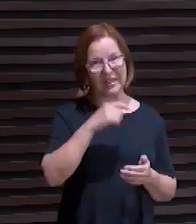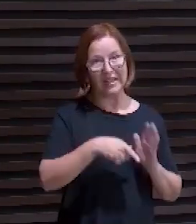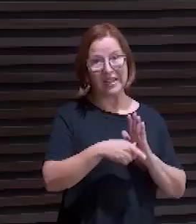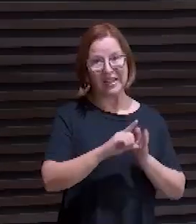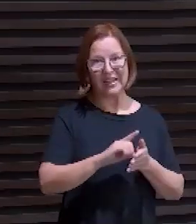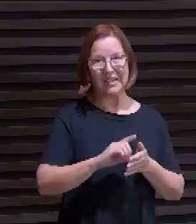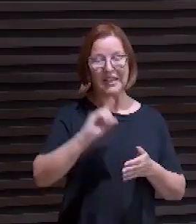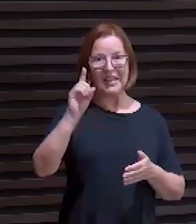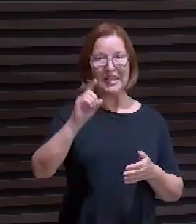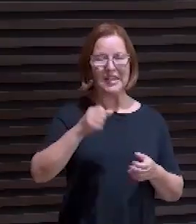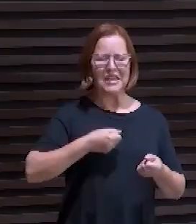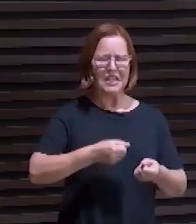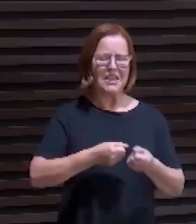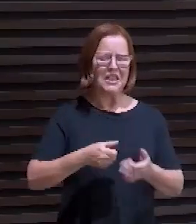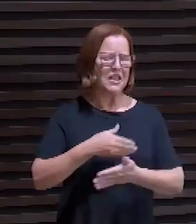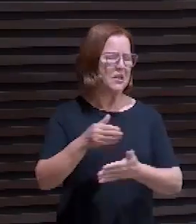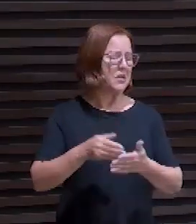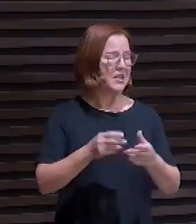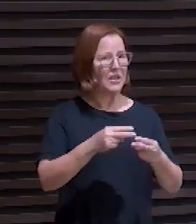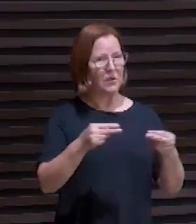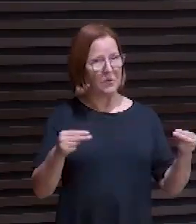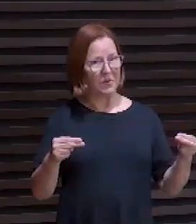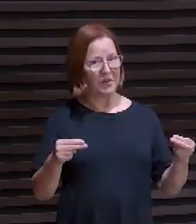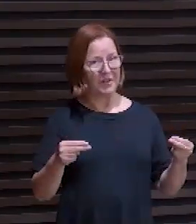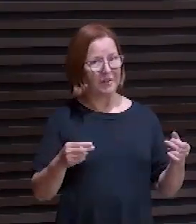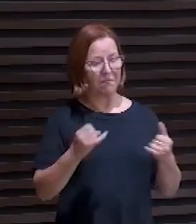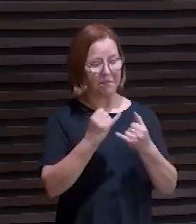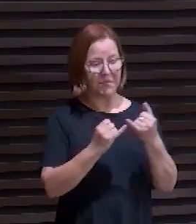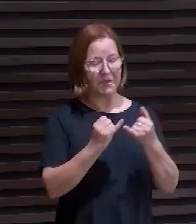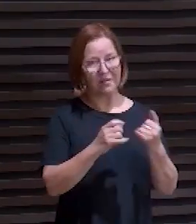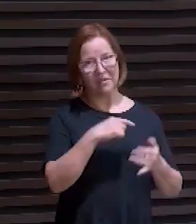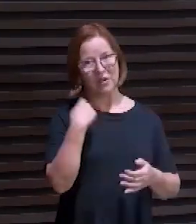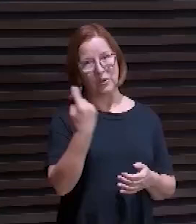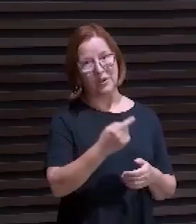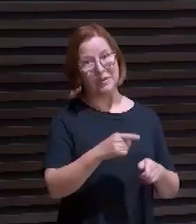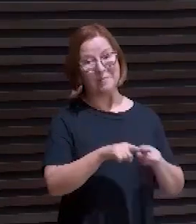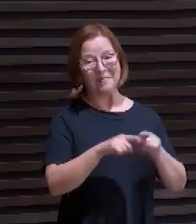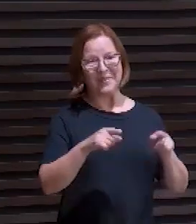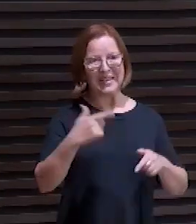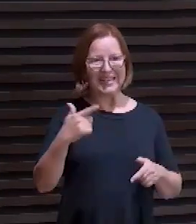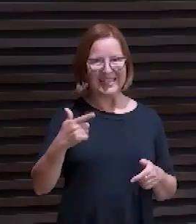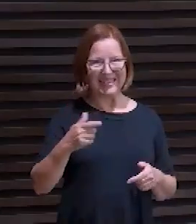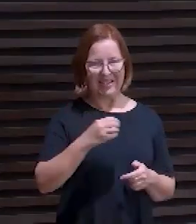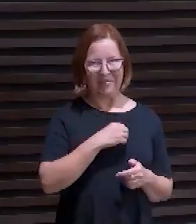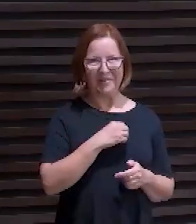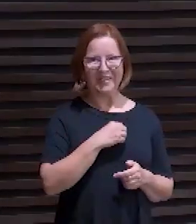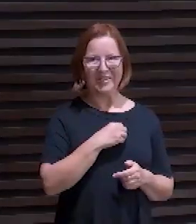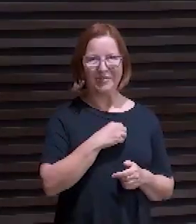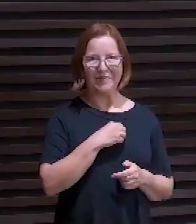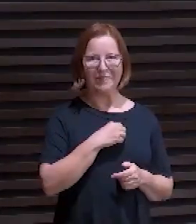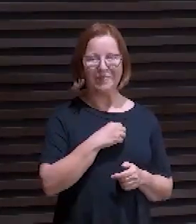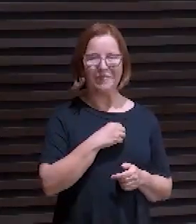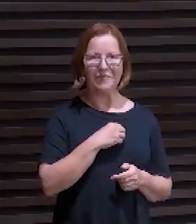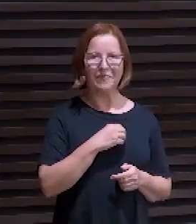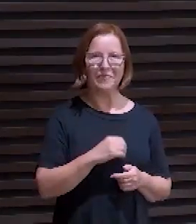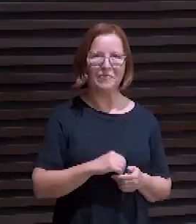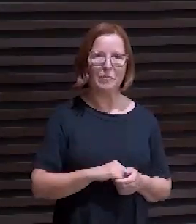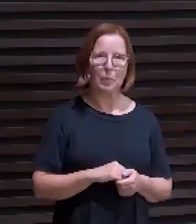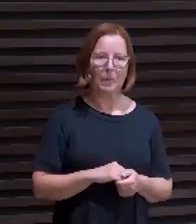ele tentado em todas as coisas à nossa semelhança, mas sem pecado.